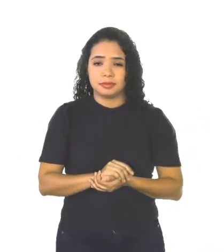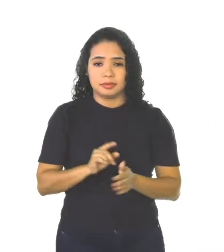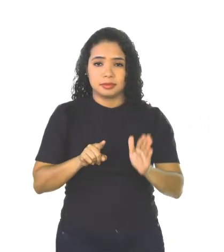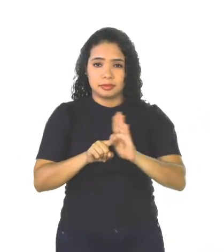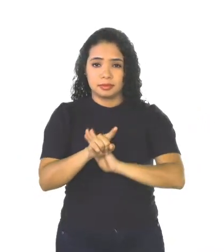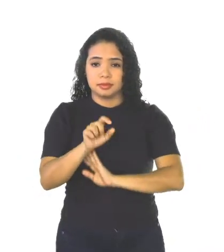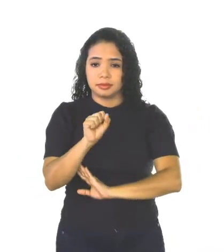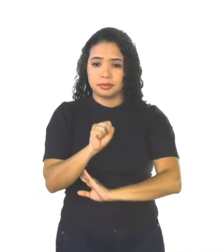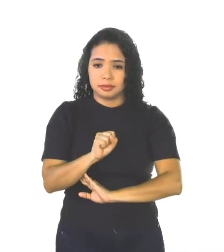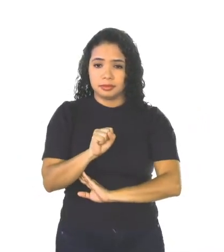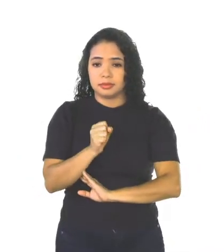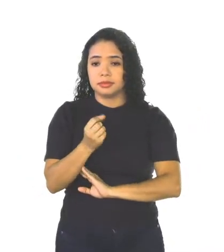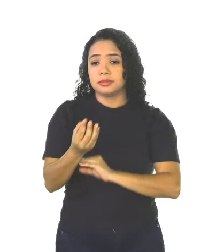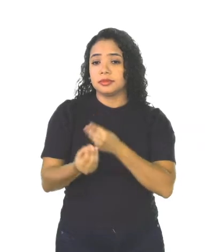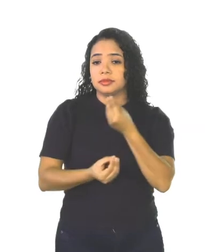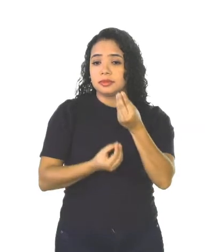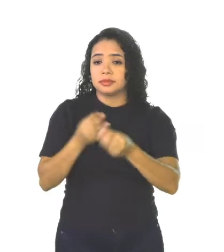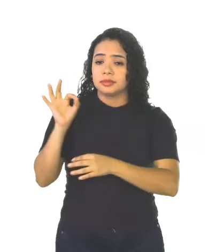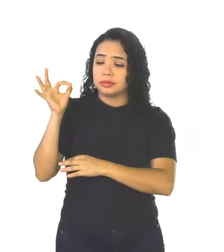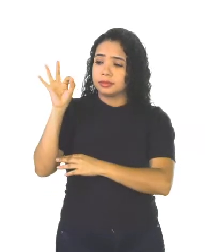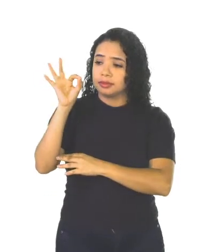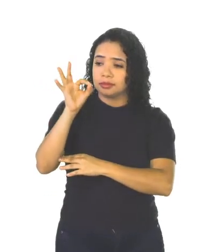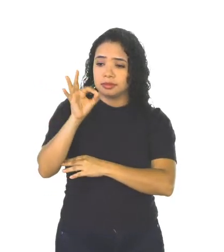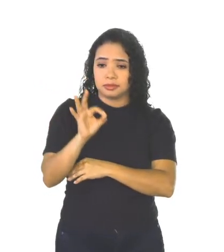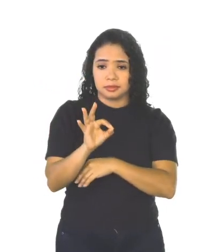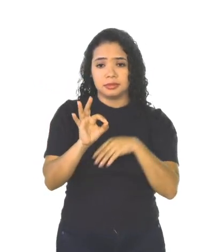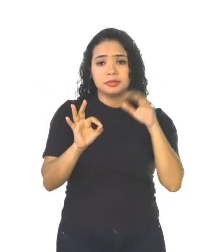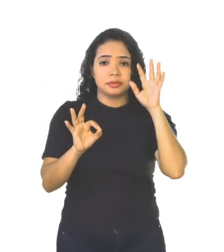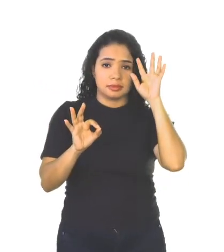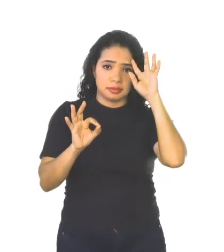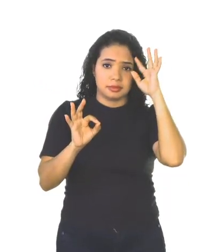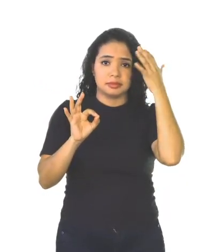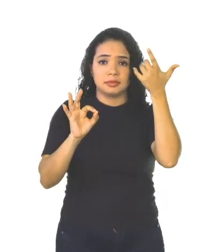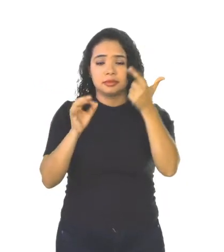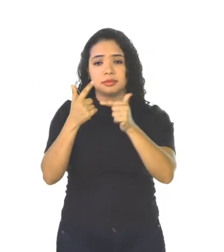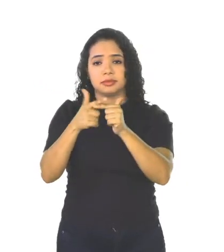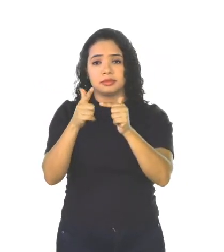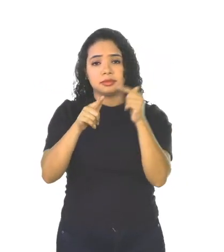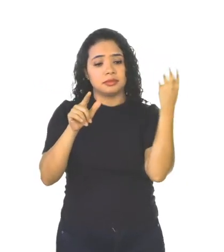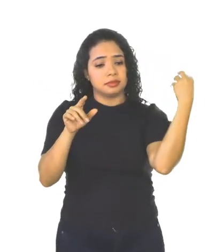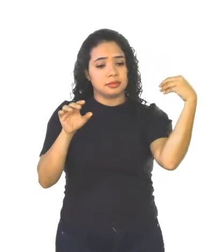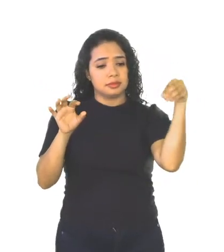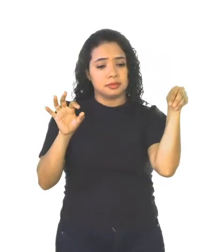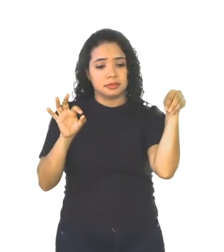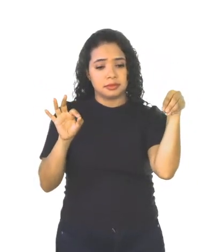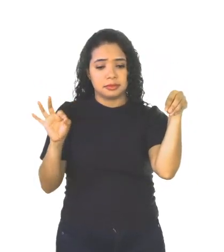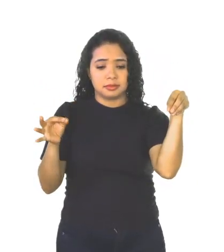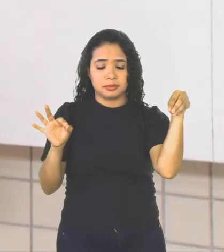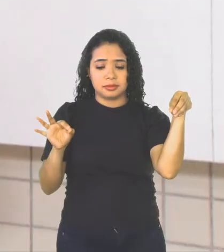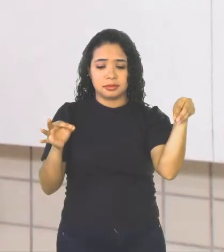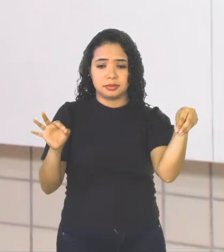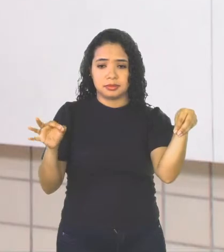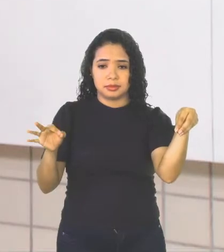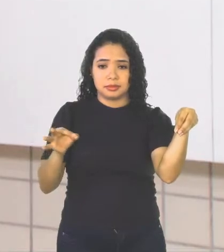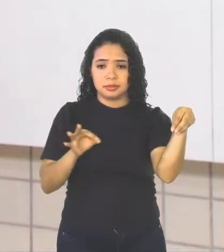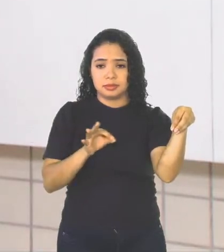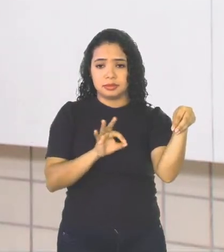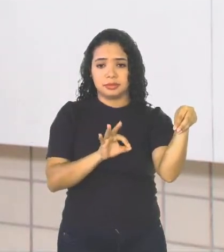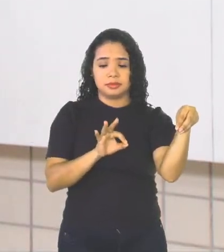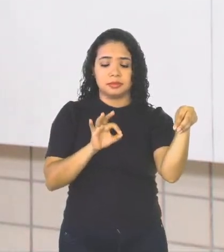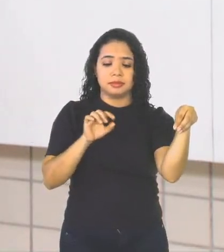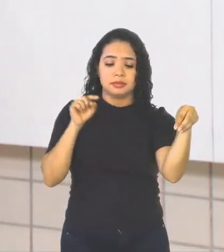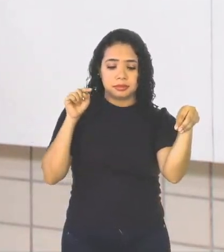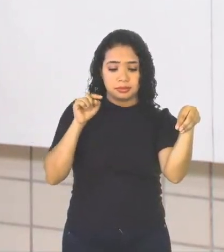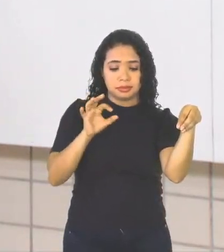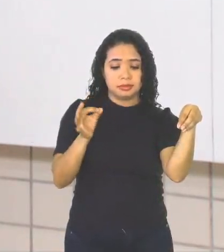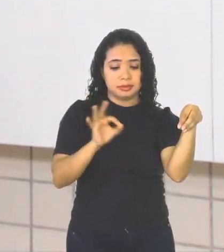8. Como Dodô resolveu o problema de Gil, o girassol? Dodô, muito esperta, mesmo com a